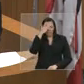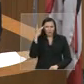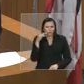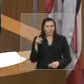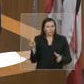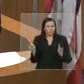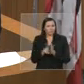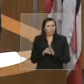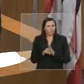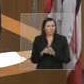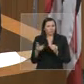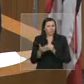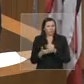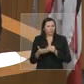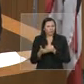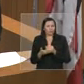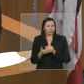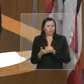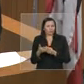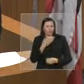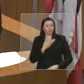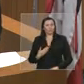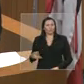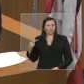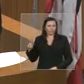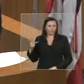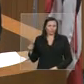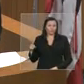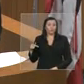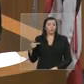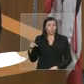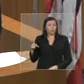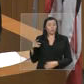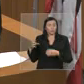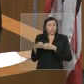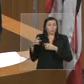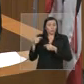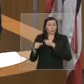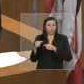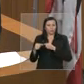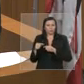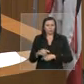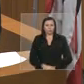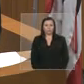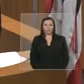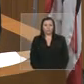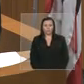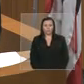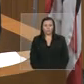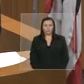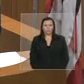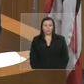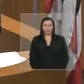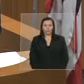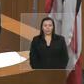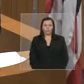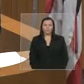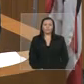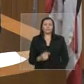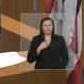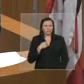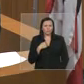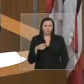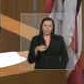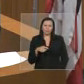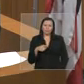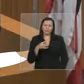aos partidos políticos que o apoiam. Essa insanidade está comprovada num discurso de Flávio Dino,